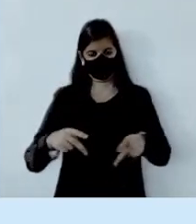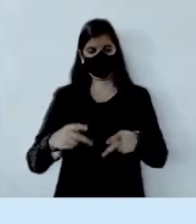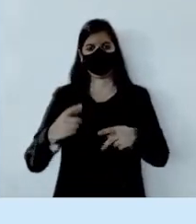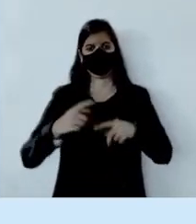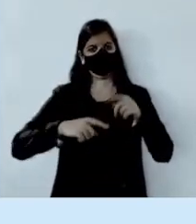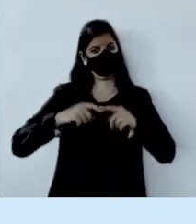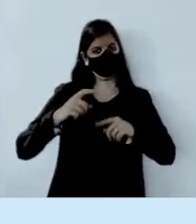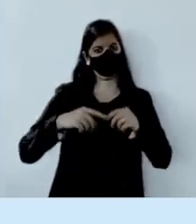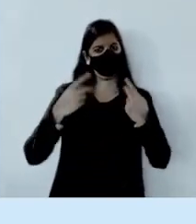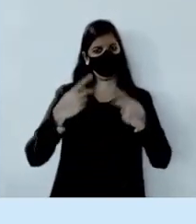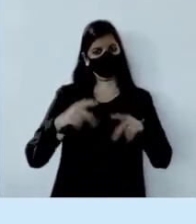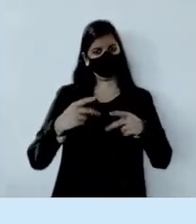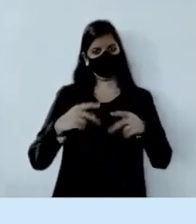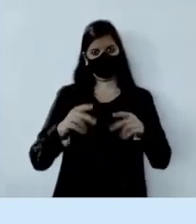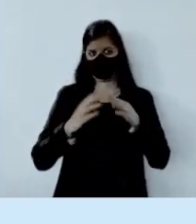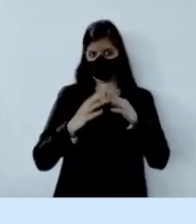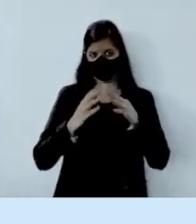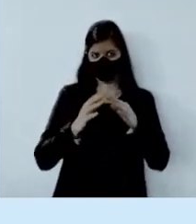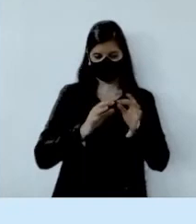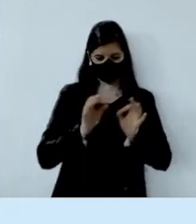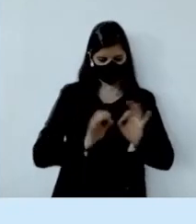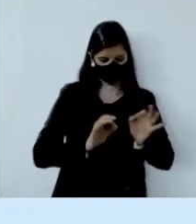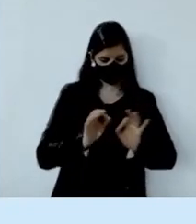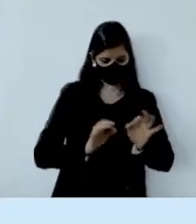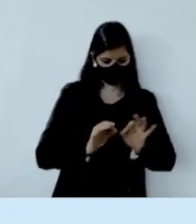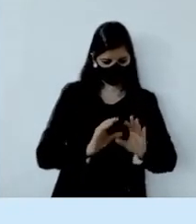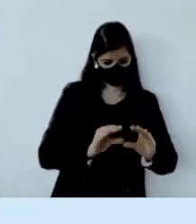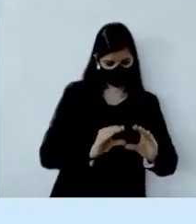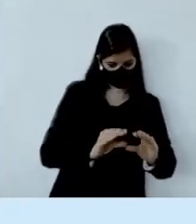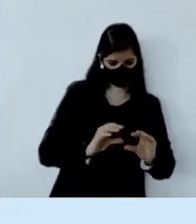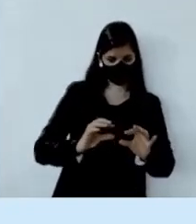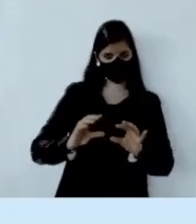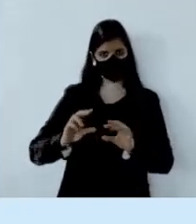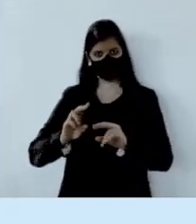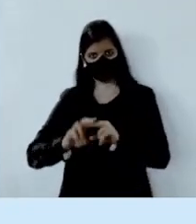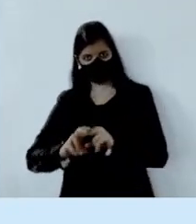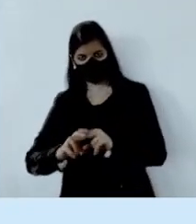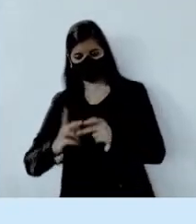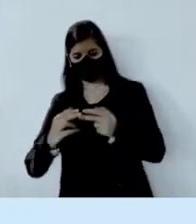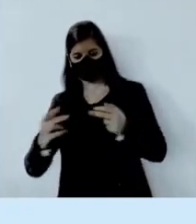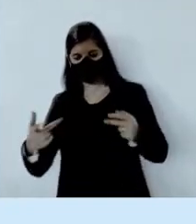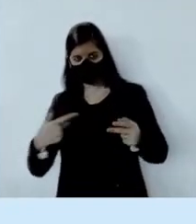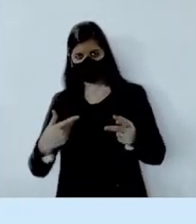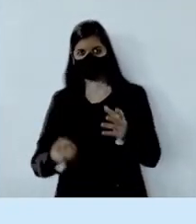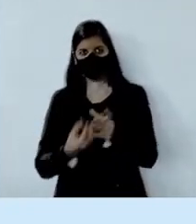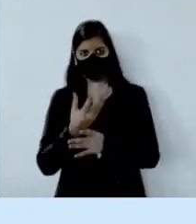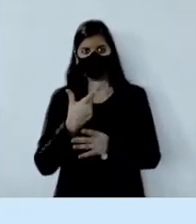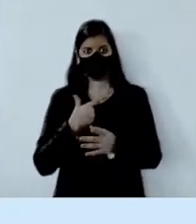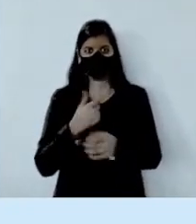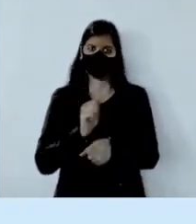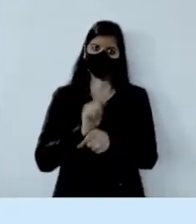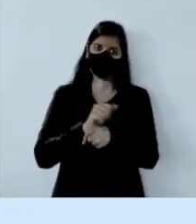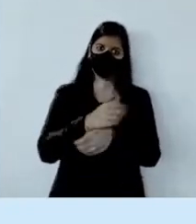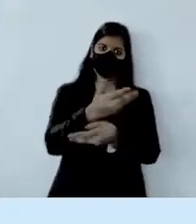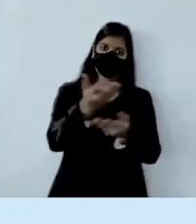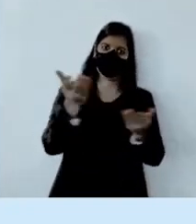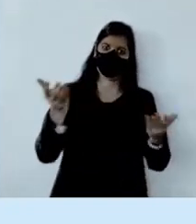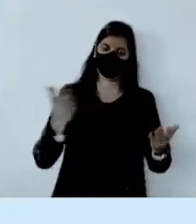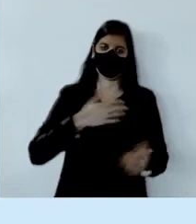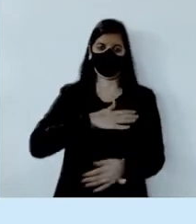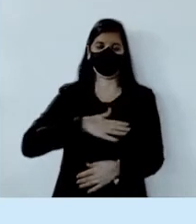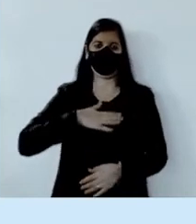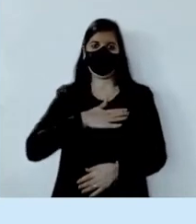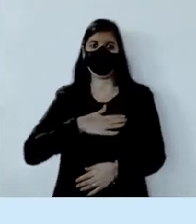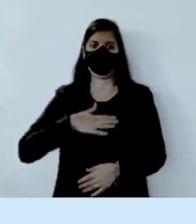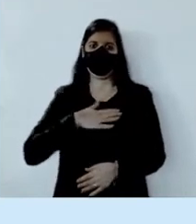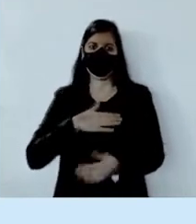sua maquete e você já pode começar a fazer, né, o seu mobiliário. E aí, gente, espero que vocês tenham gostado,